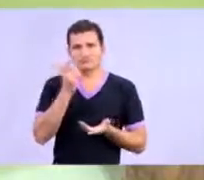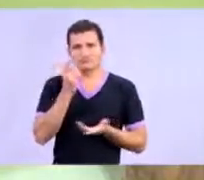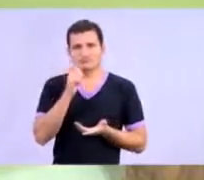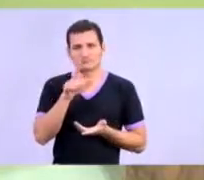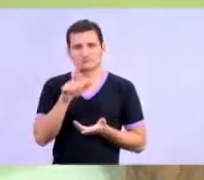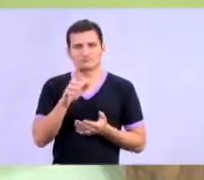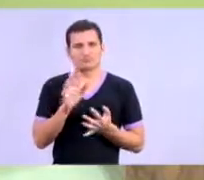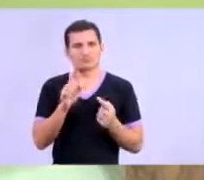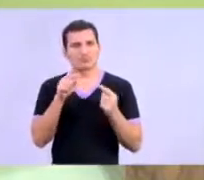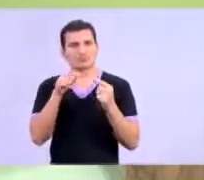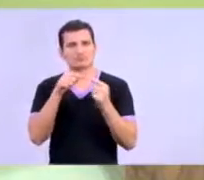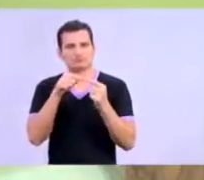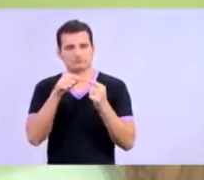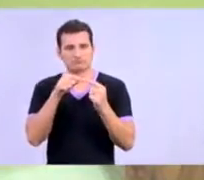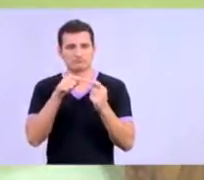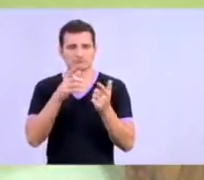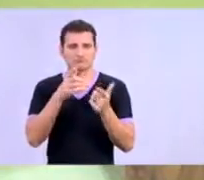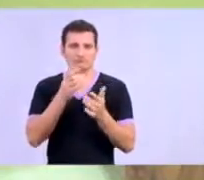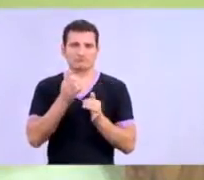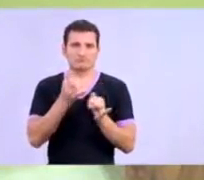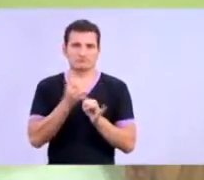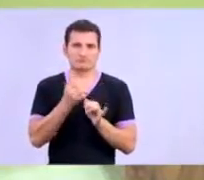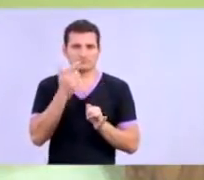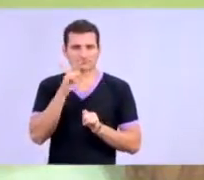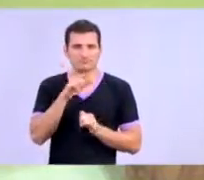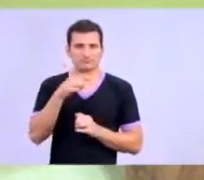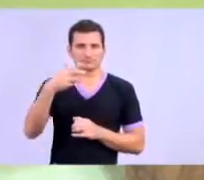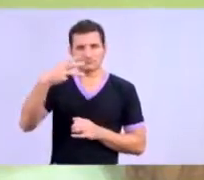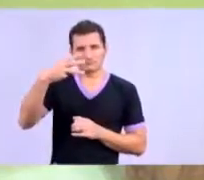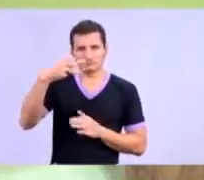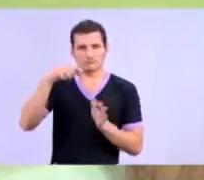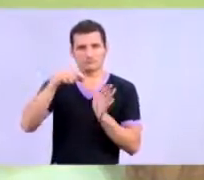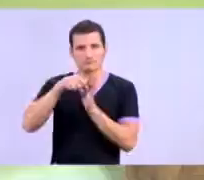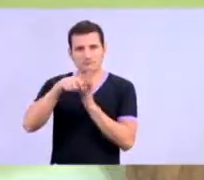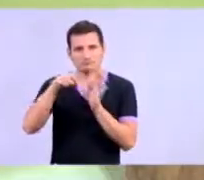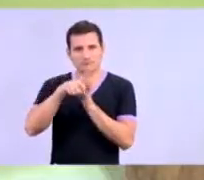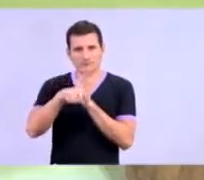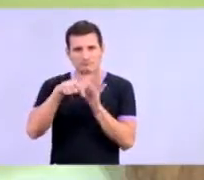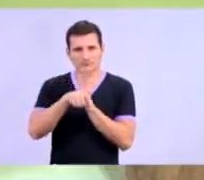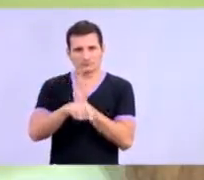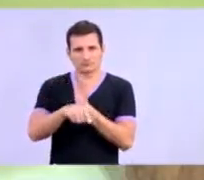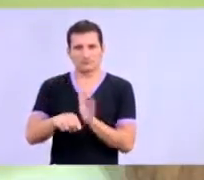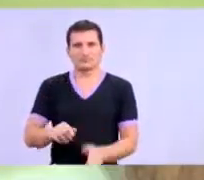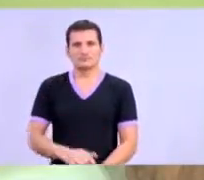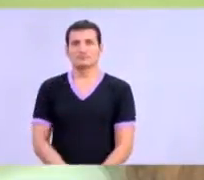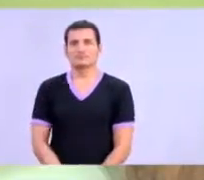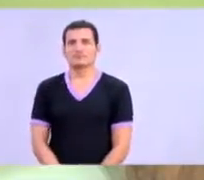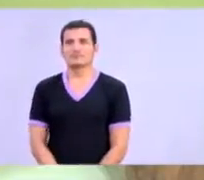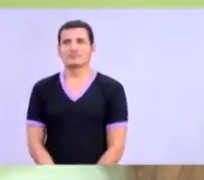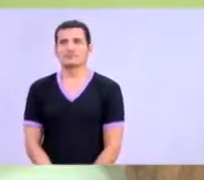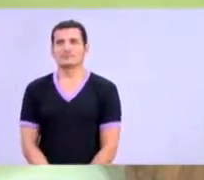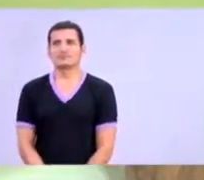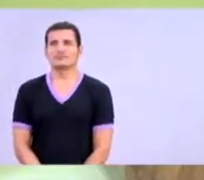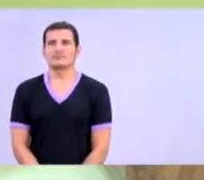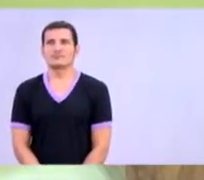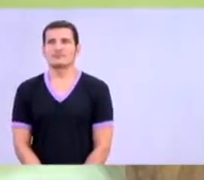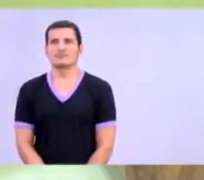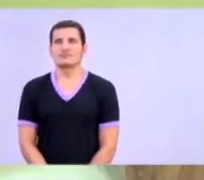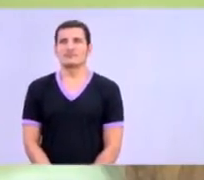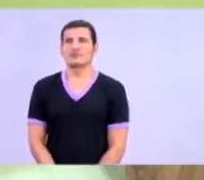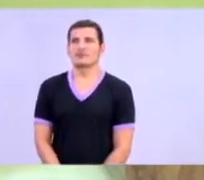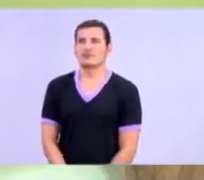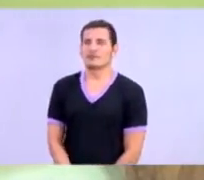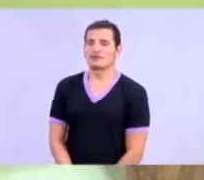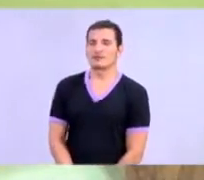pequena conexão, então conseguimos aqui pelo menos 3 perguntas muito boas. Então, a primeira